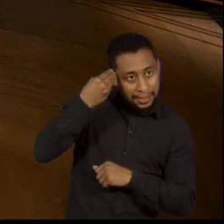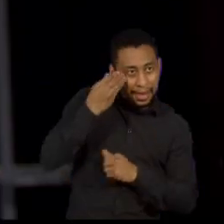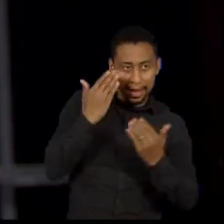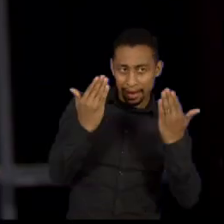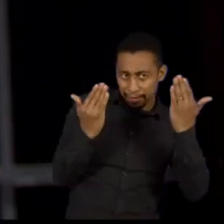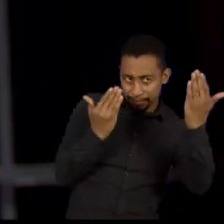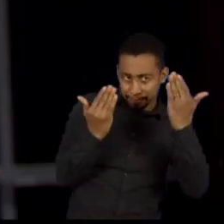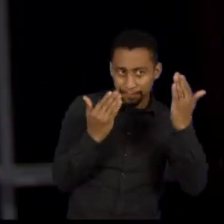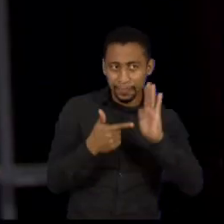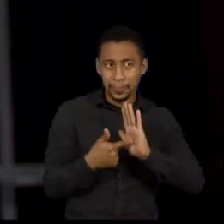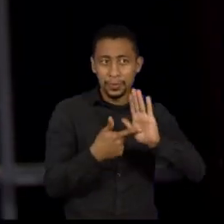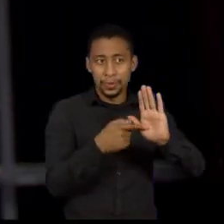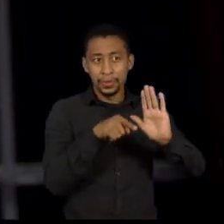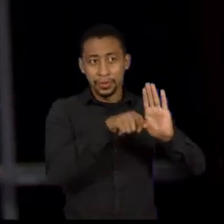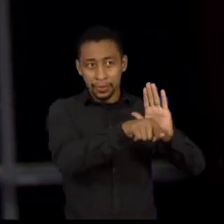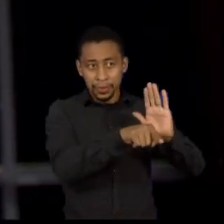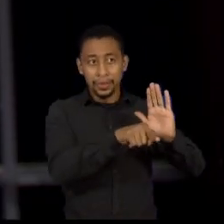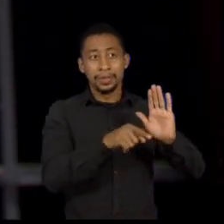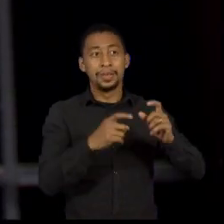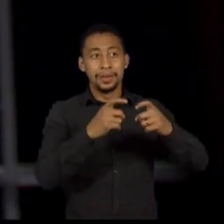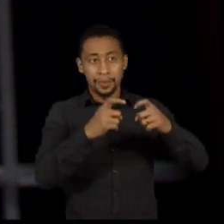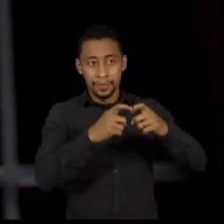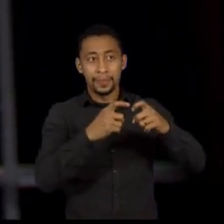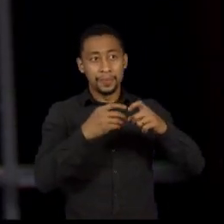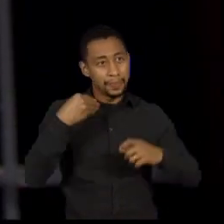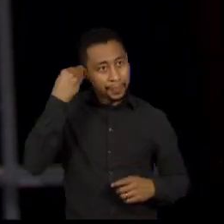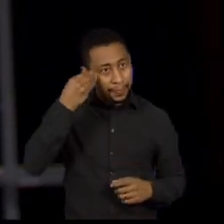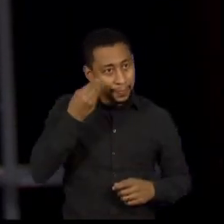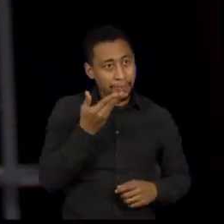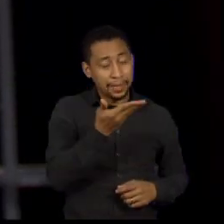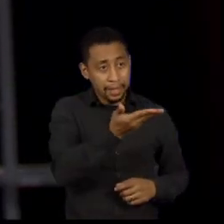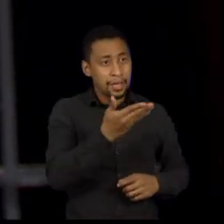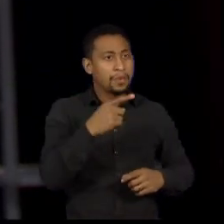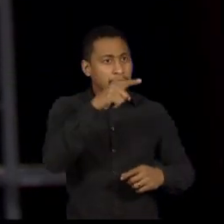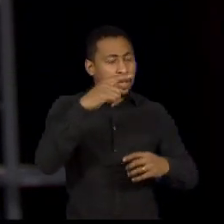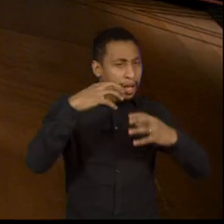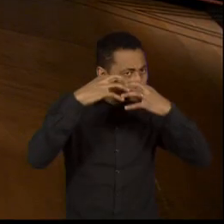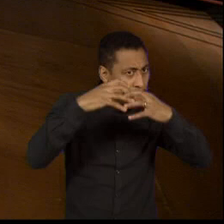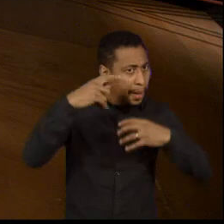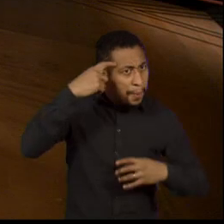psicanalista. Essa carga de psicologismos mexeu com a tua cabeça?